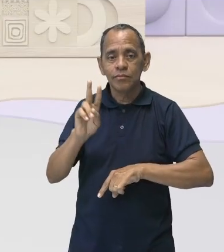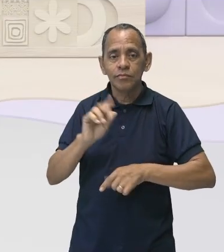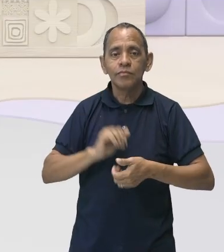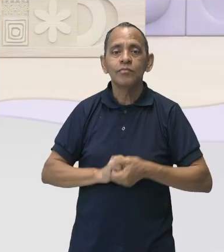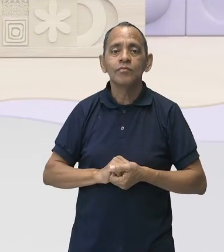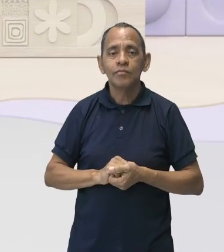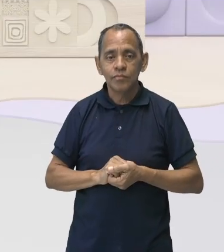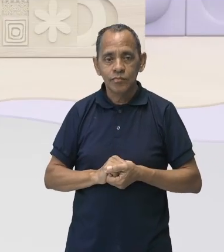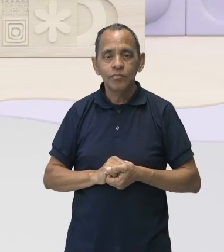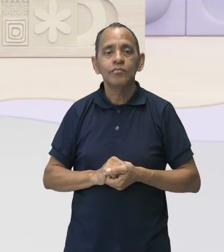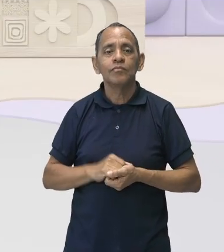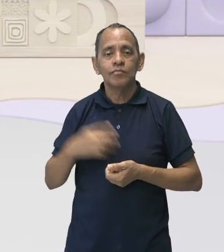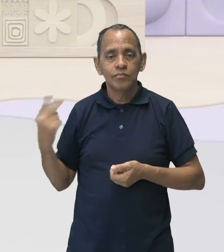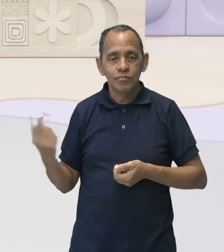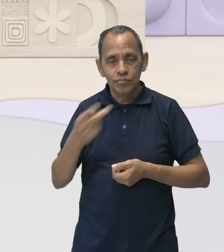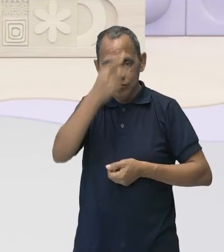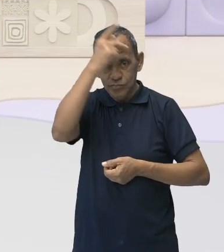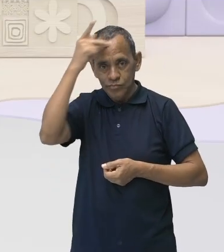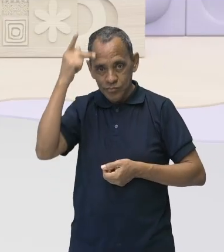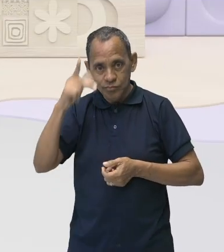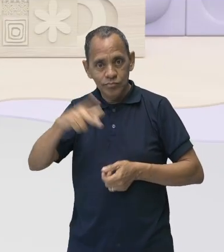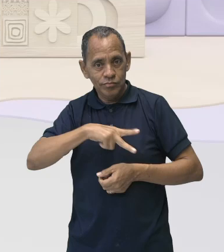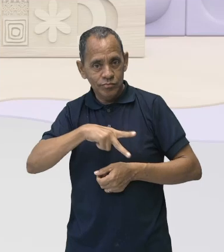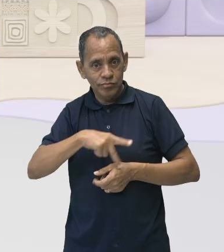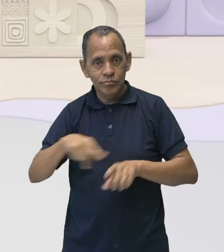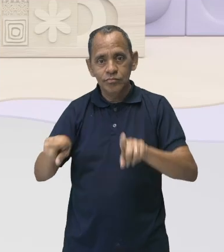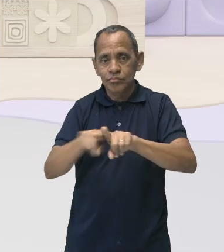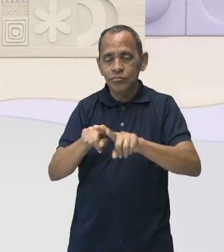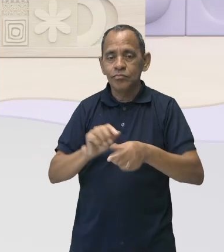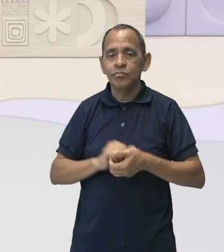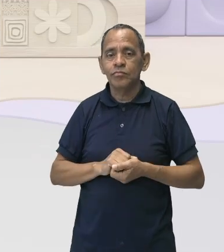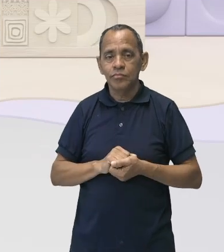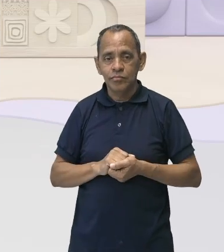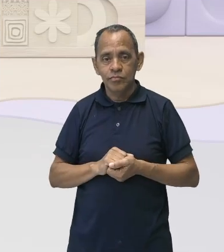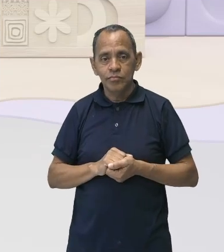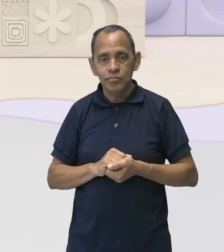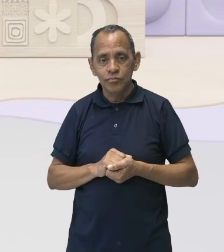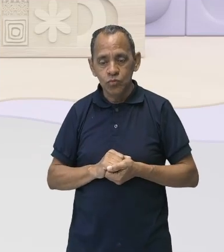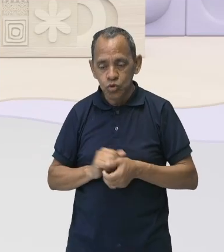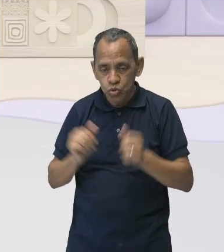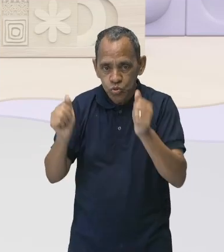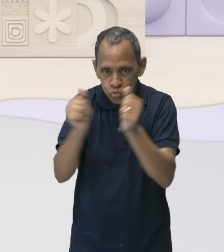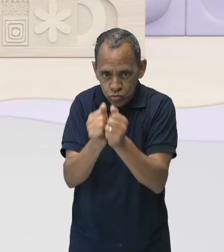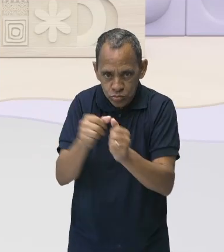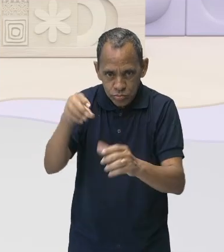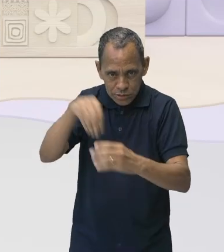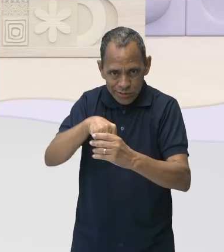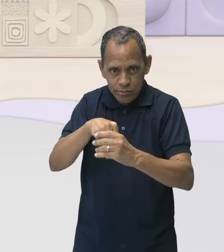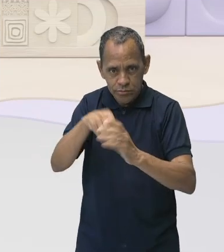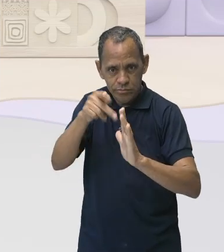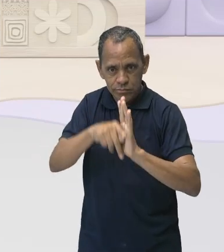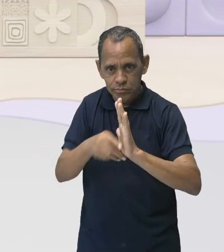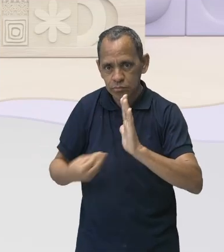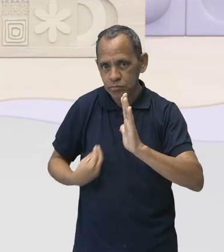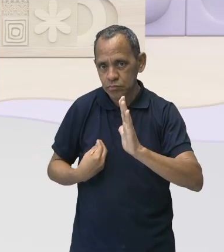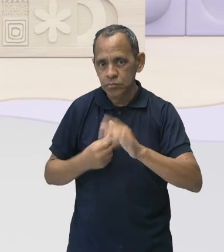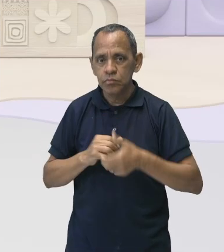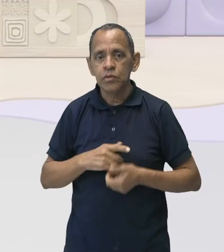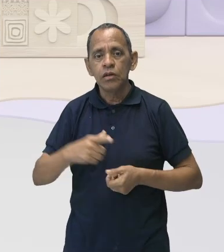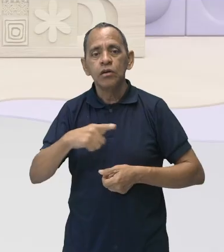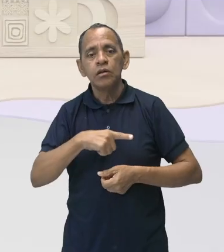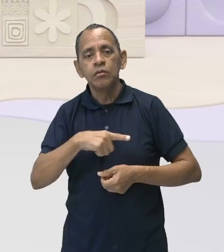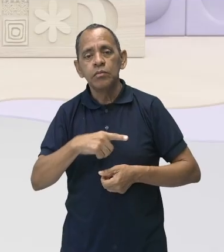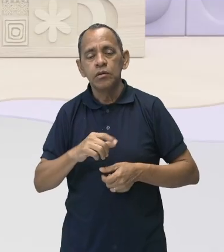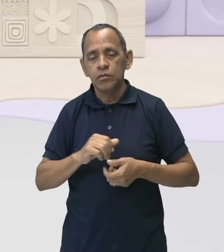valores pessoais que estão assim entremeados no nosso projeto de vida. Vimos também